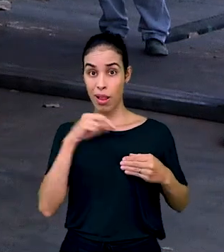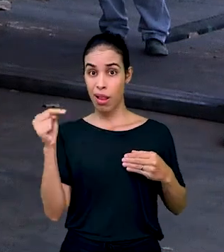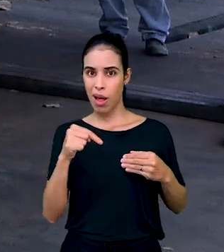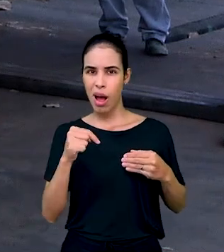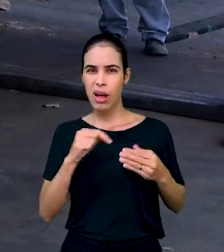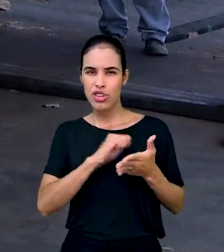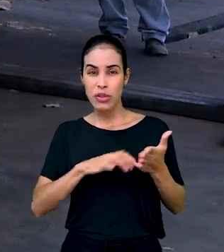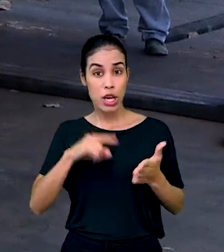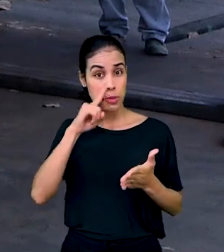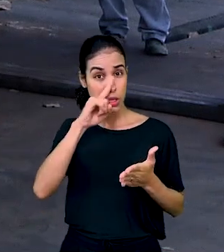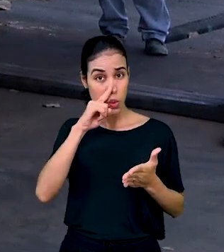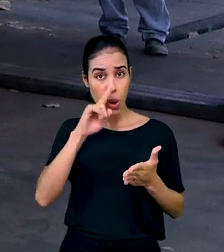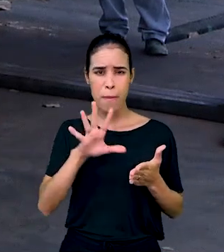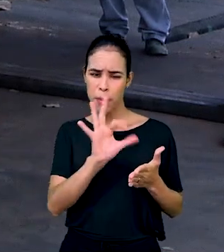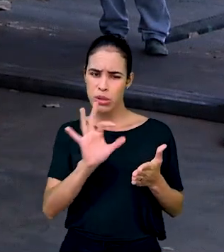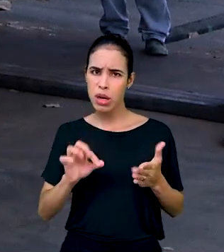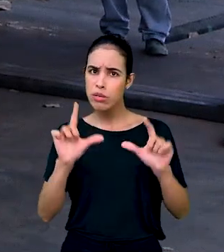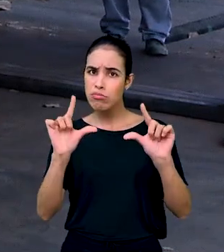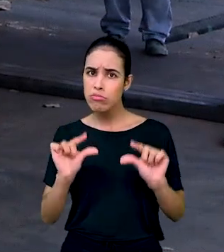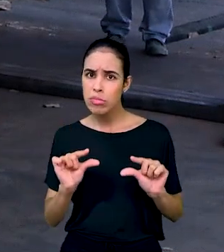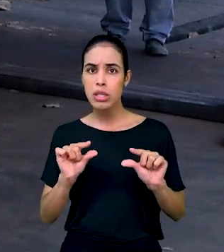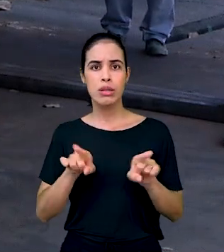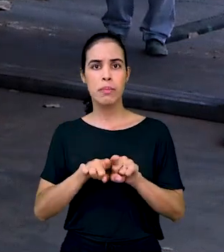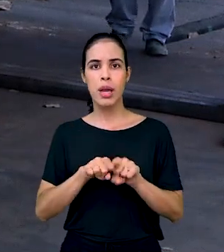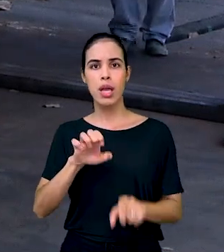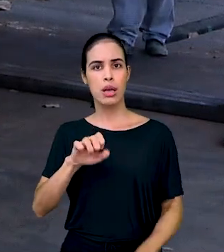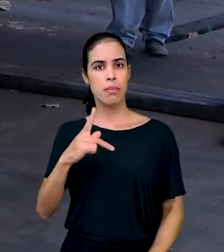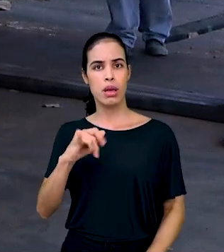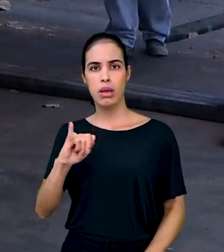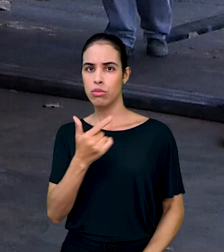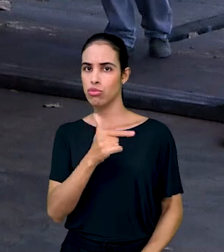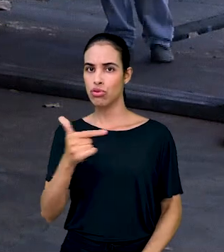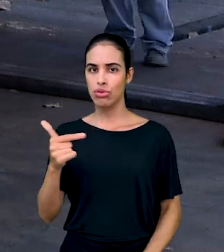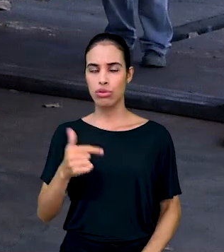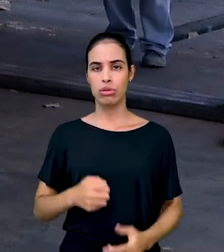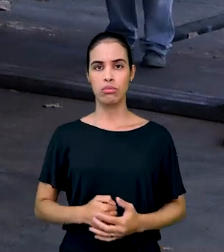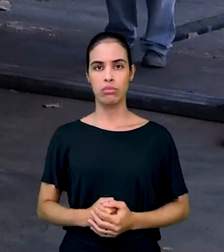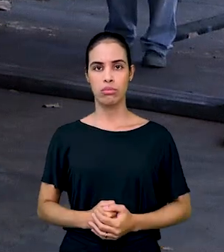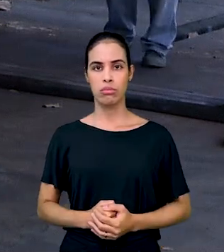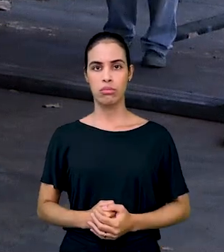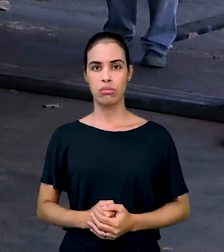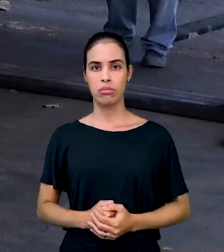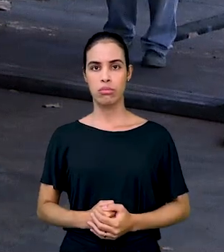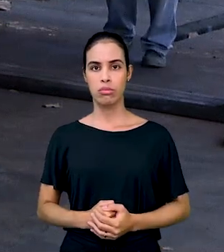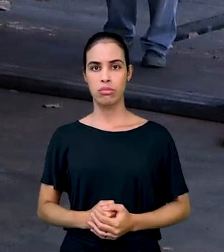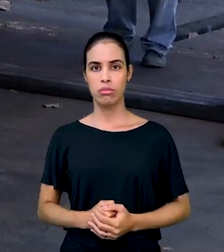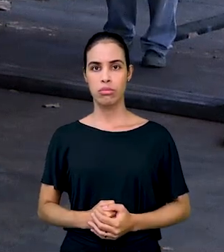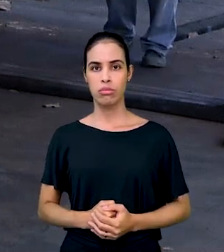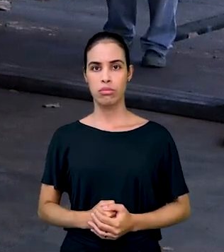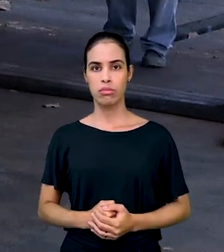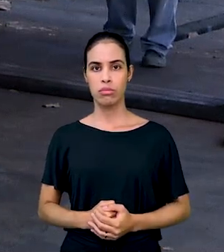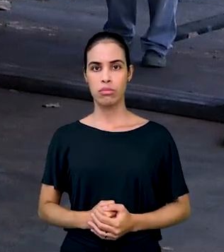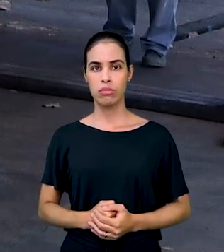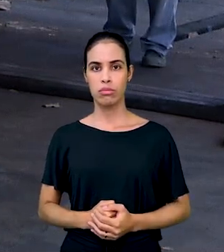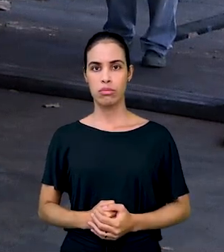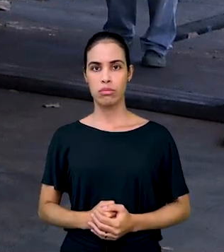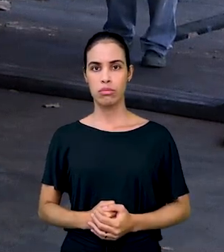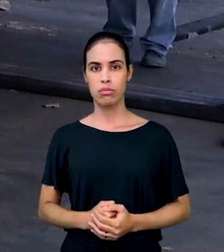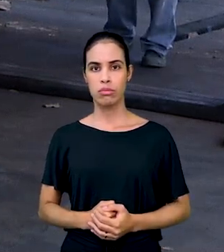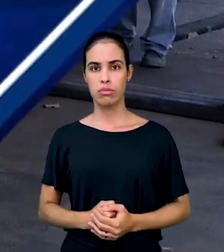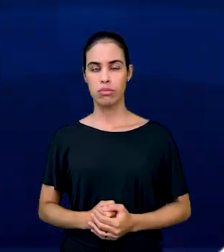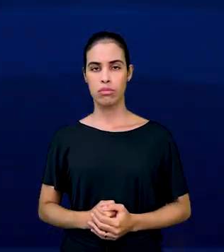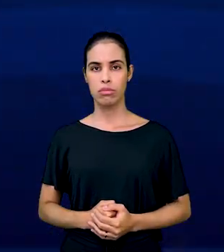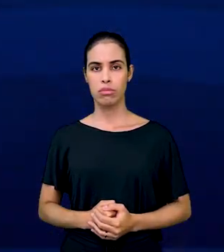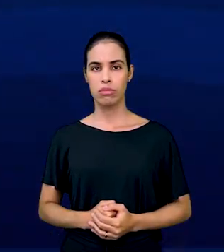de insalubridade em percentual inferior ao devido e não contava com equipamento de proteção individual adequado.